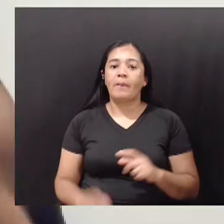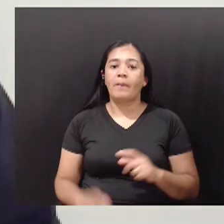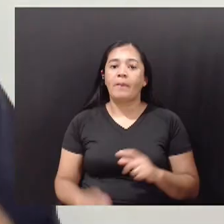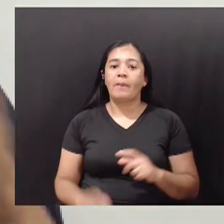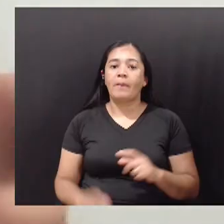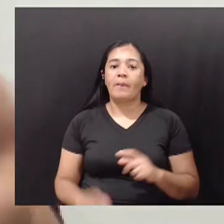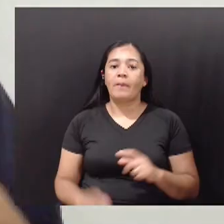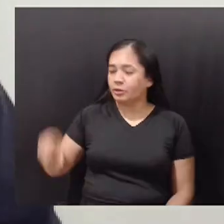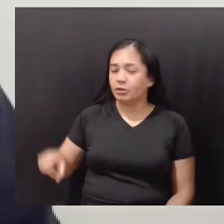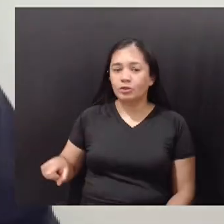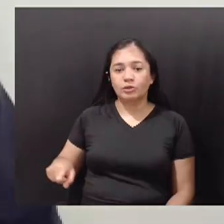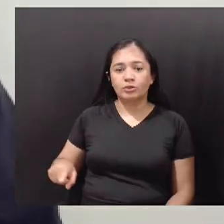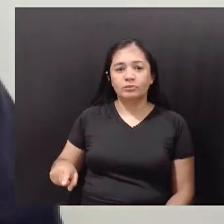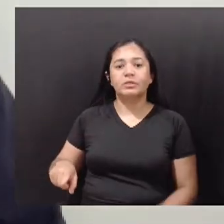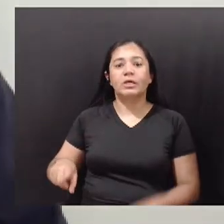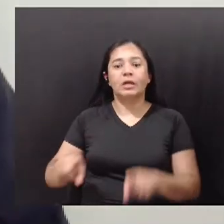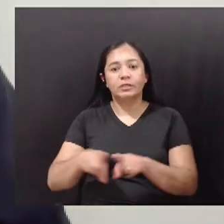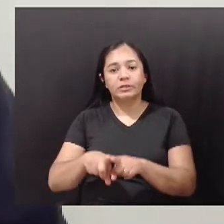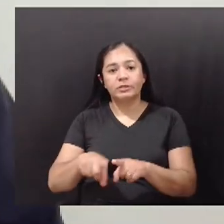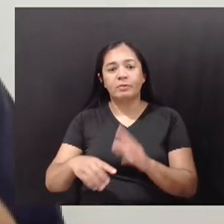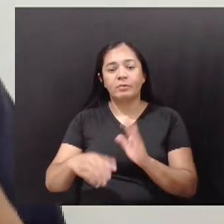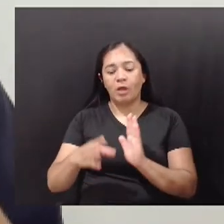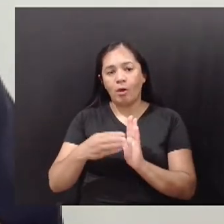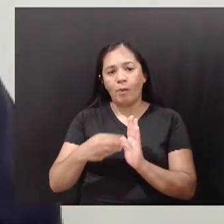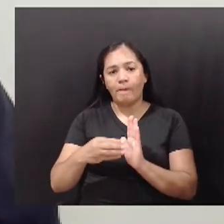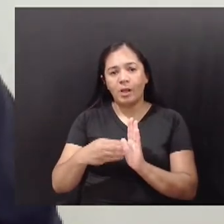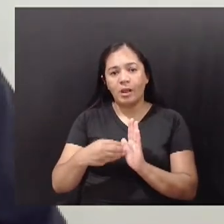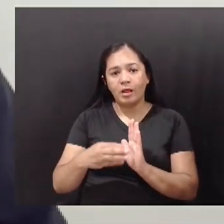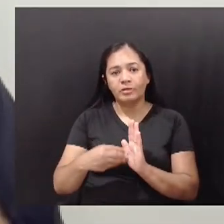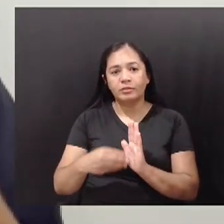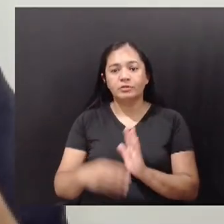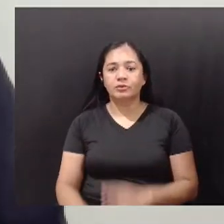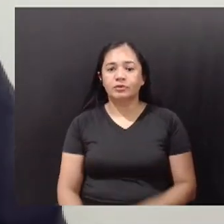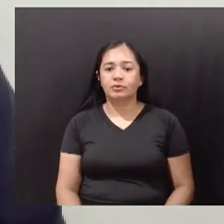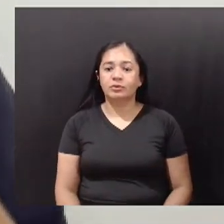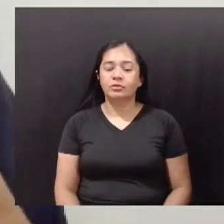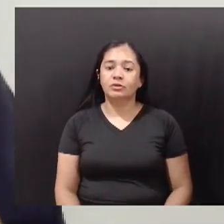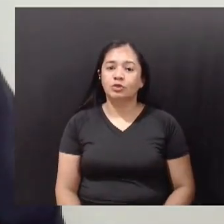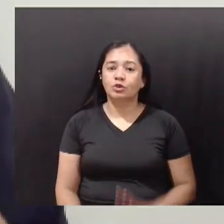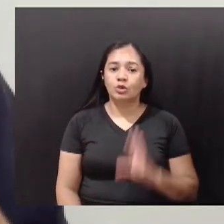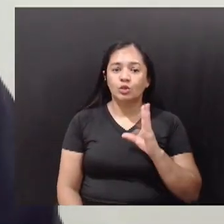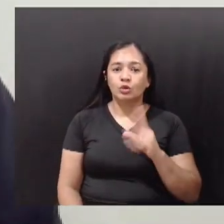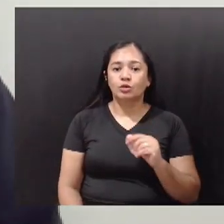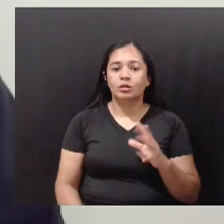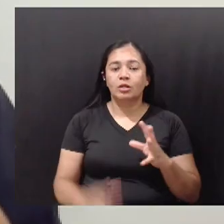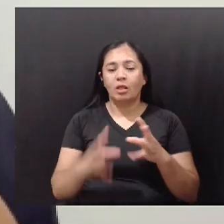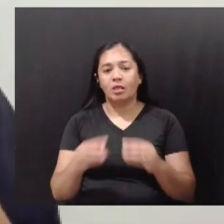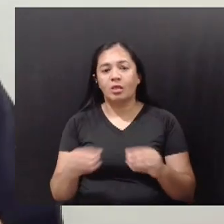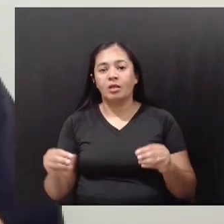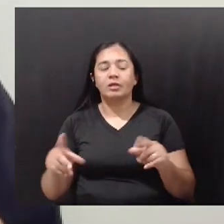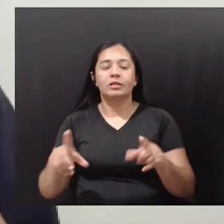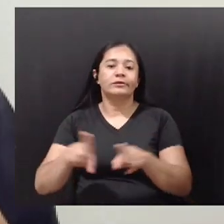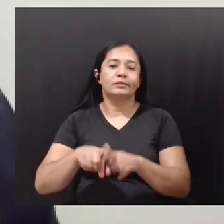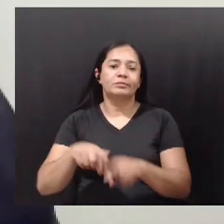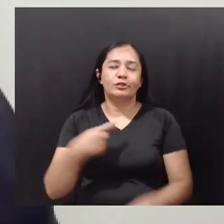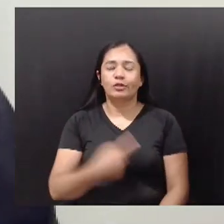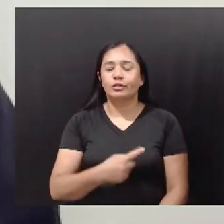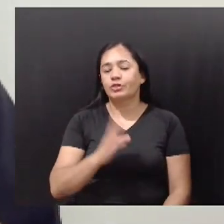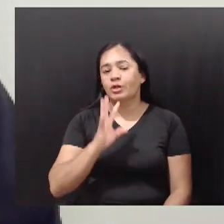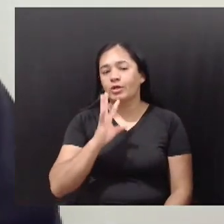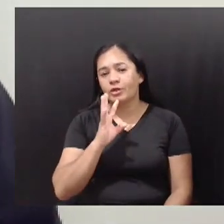parte também, o plástico. Então, tudo que a gente pode reduzir e trabalhar com essas 3 R que a gente conhece, de